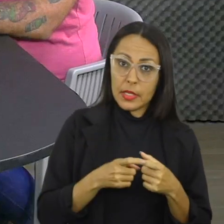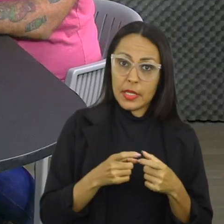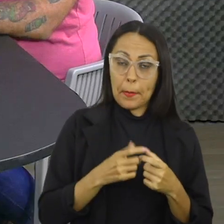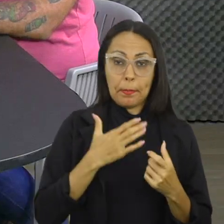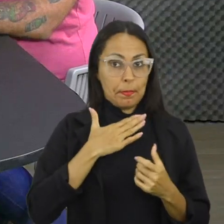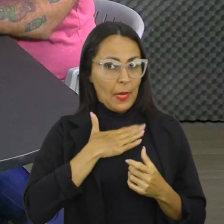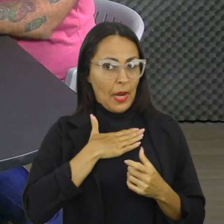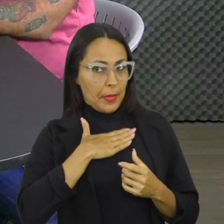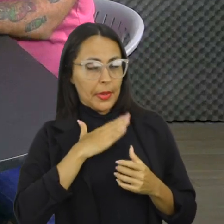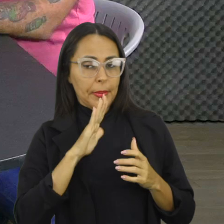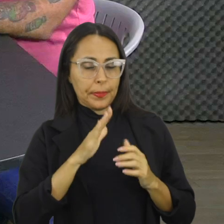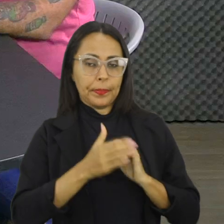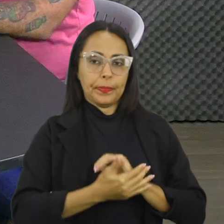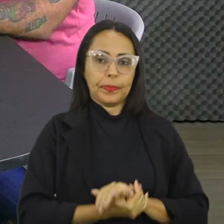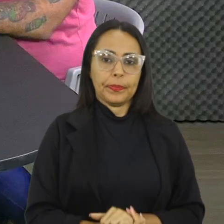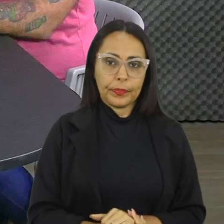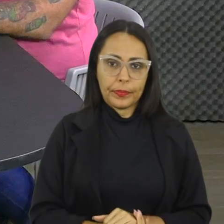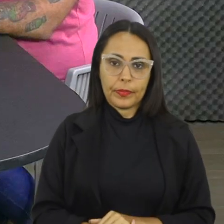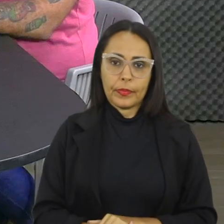Eu fazia isso, com certeza.